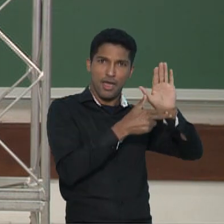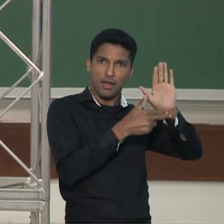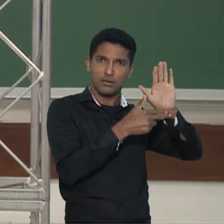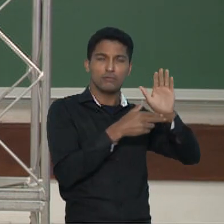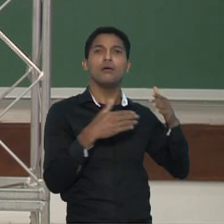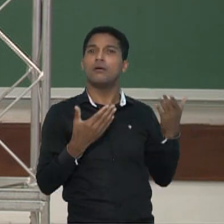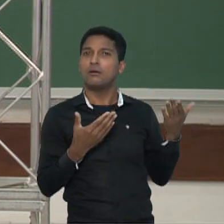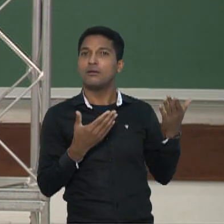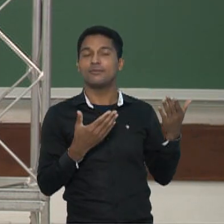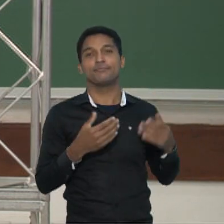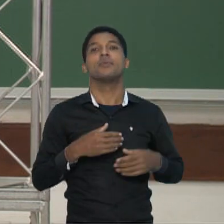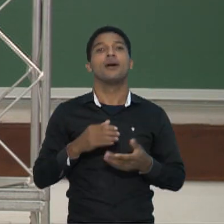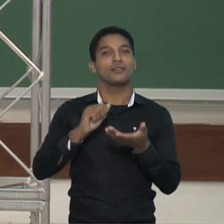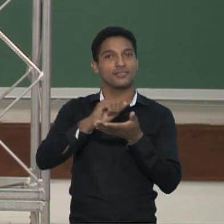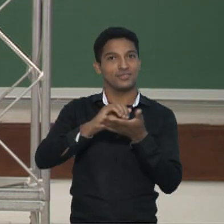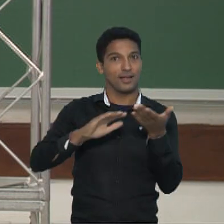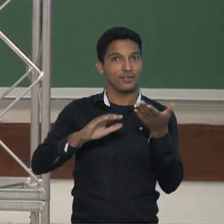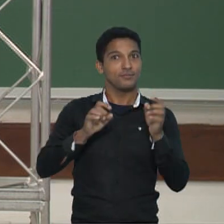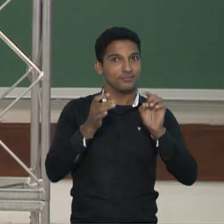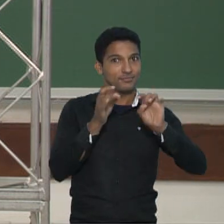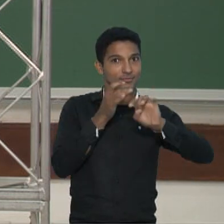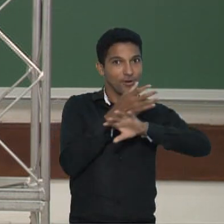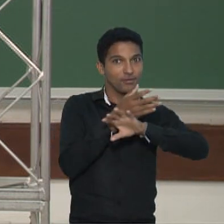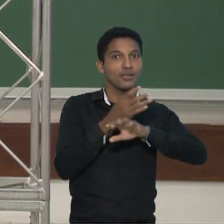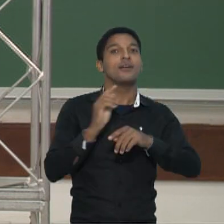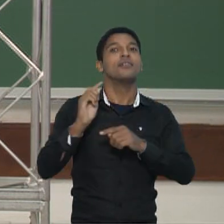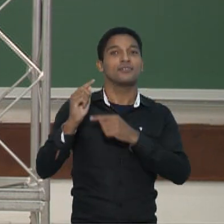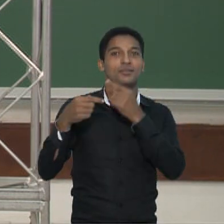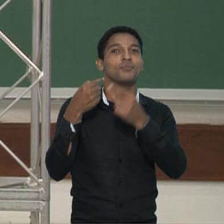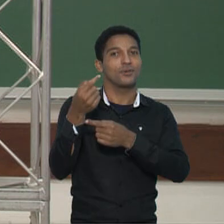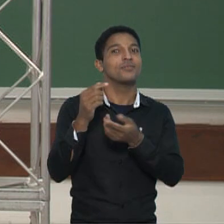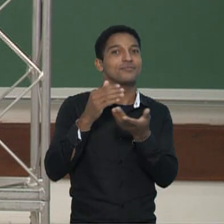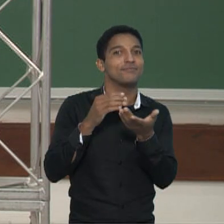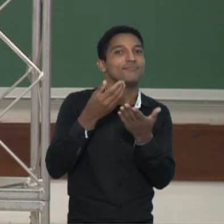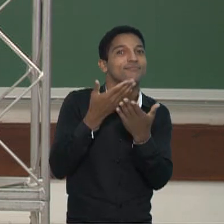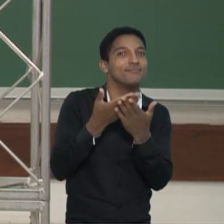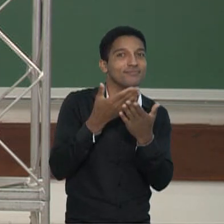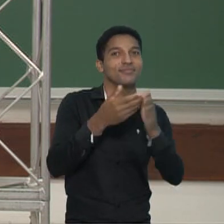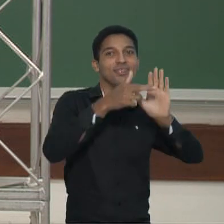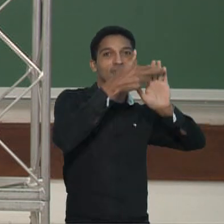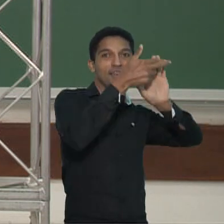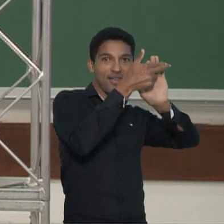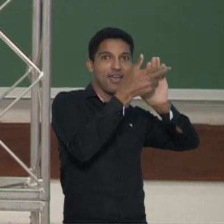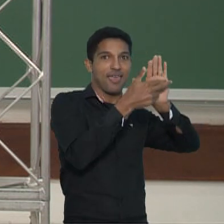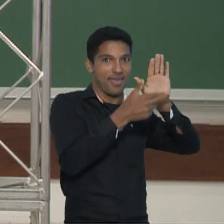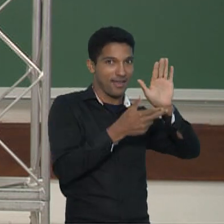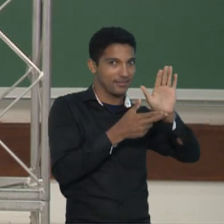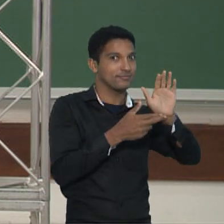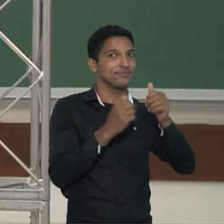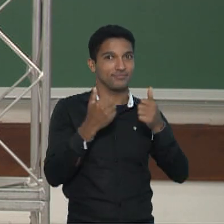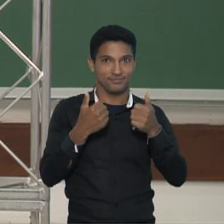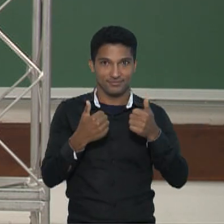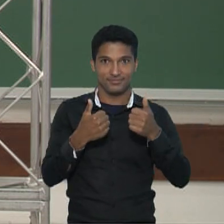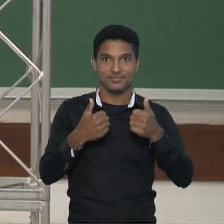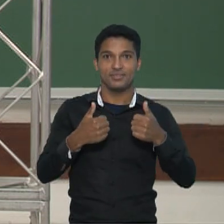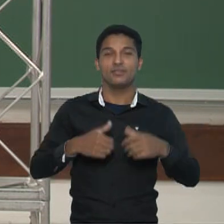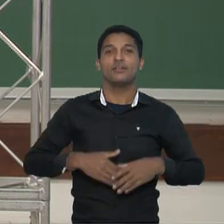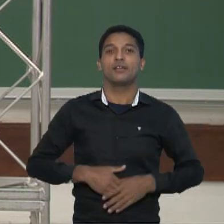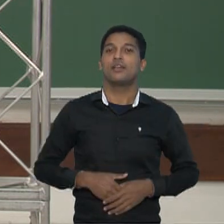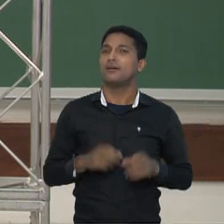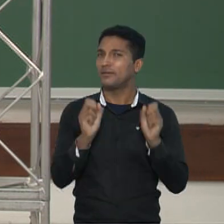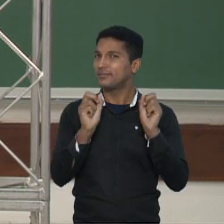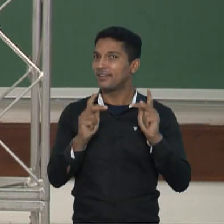desse exercício, nós vamos começar a entrar ou nas regras ou em algumas exceçõezinhas, ok? Então